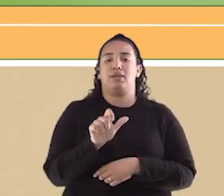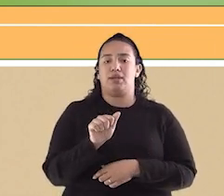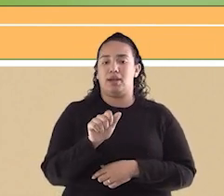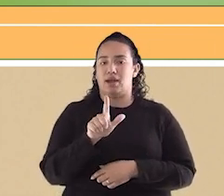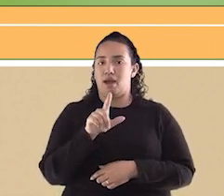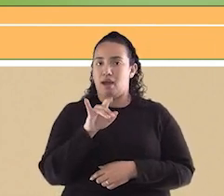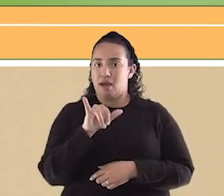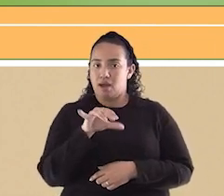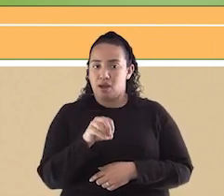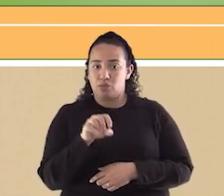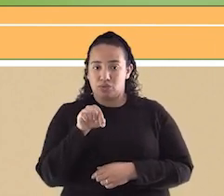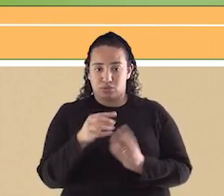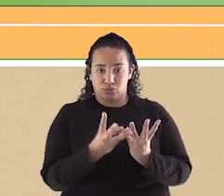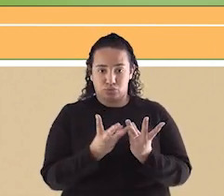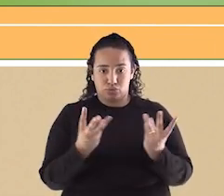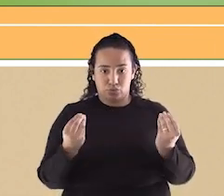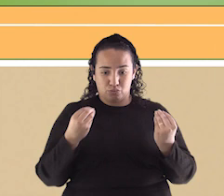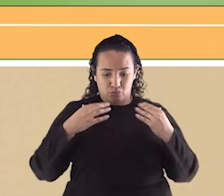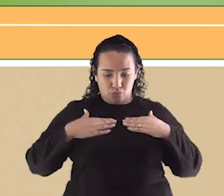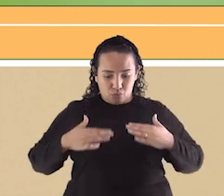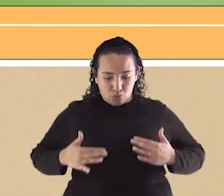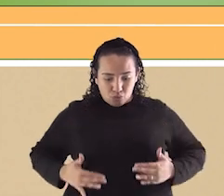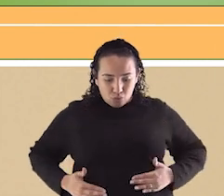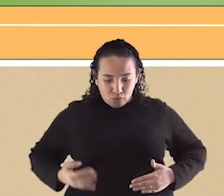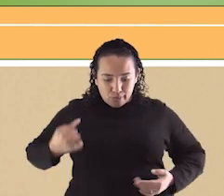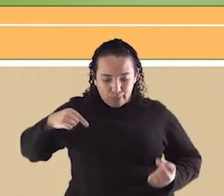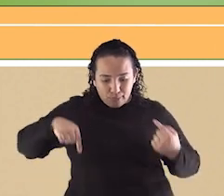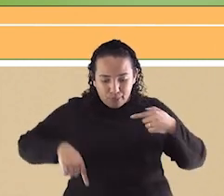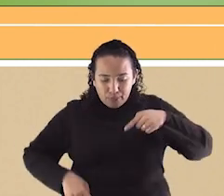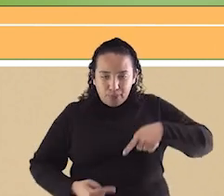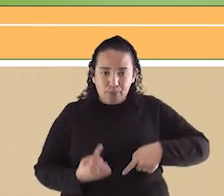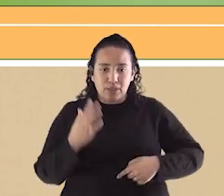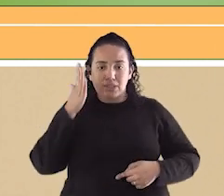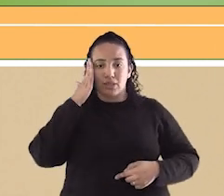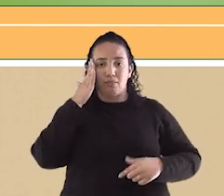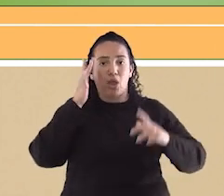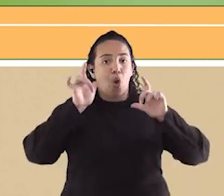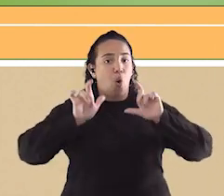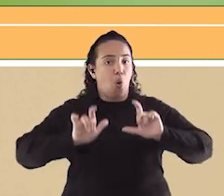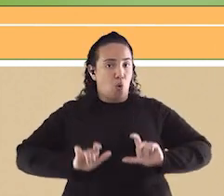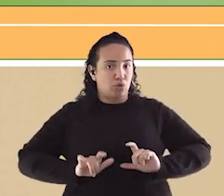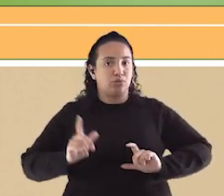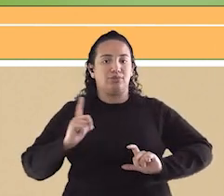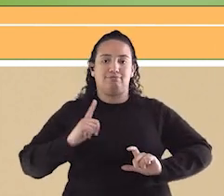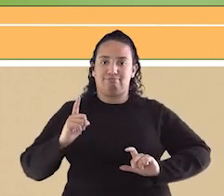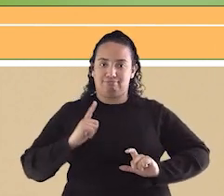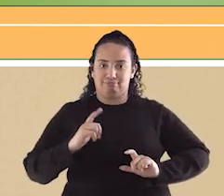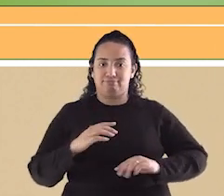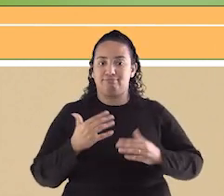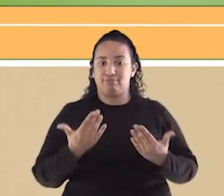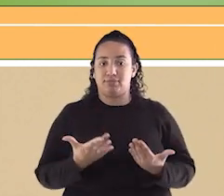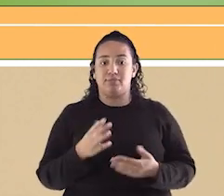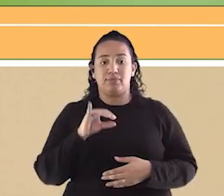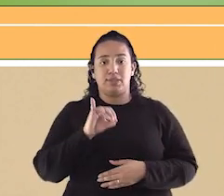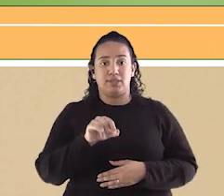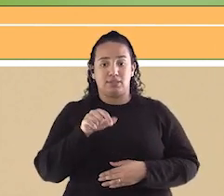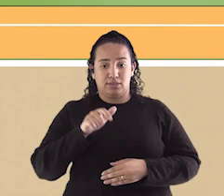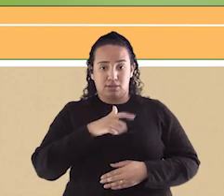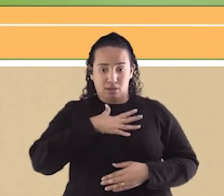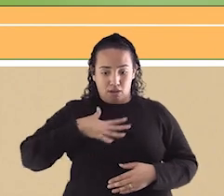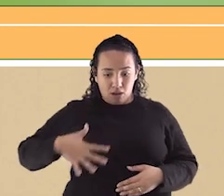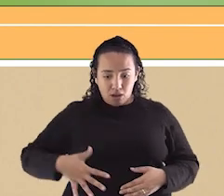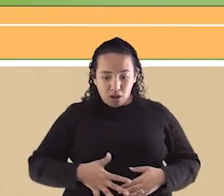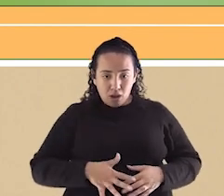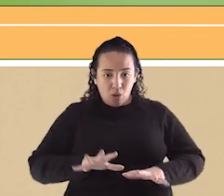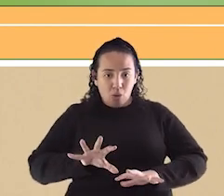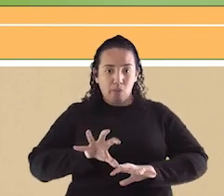substância é analisado, criando imagens que buscam identificar o local onde ela se acumula. A região mapeada com alto nível de absorção